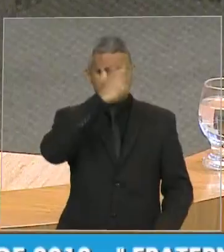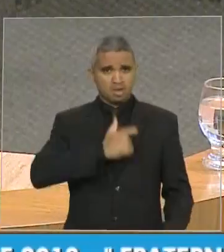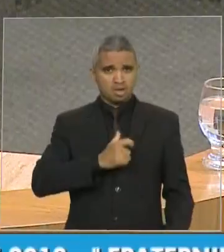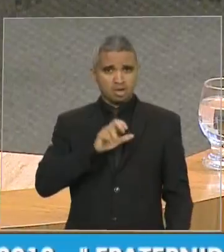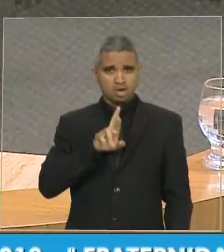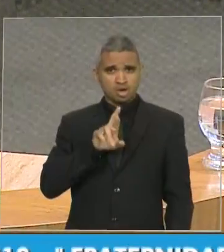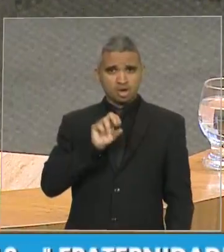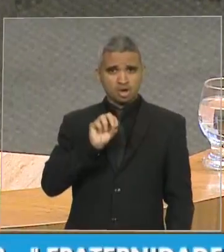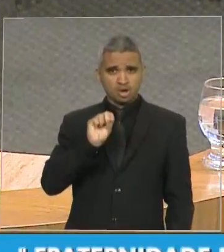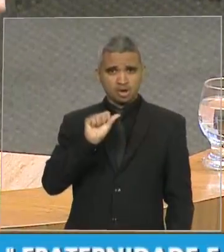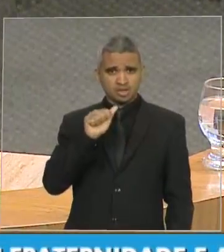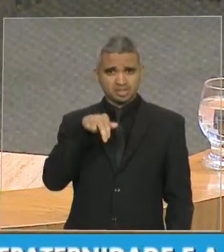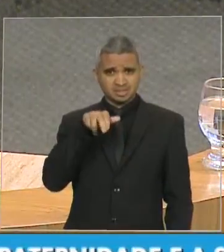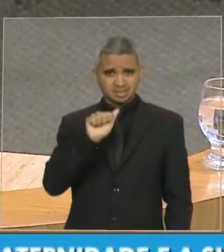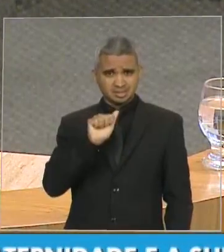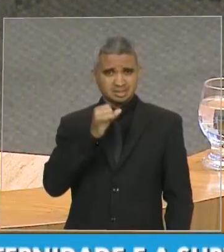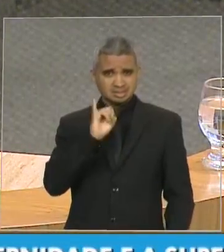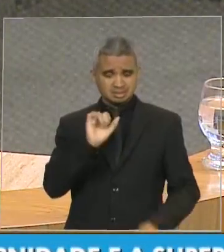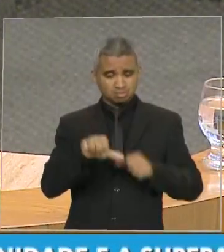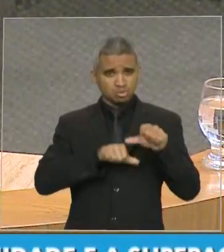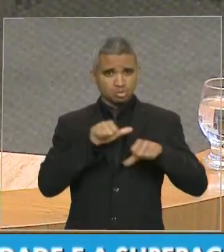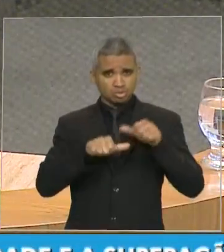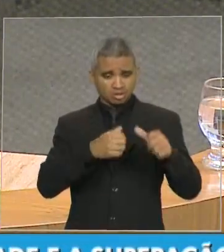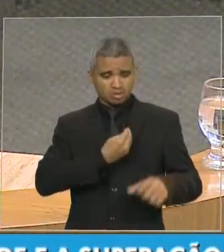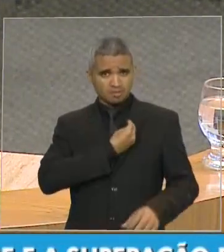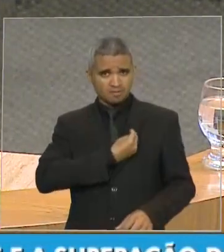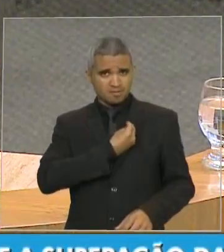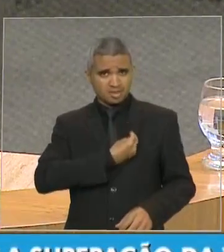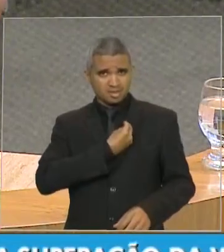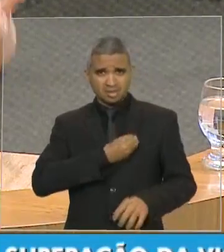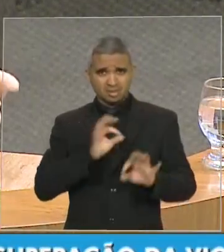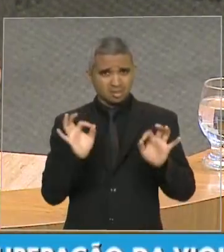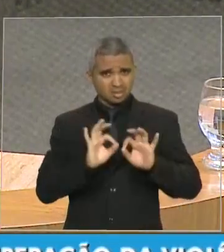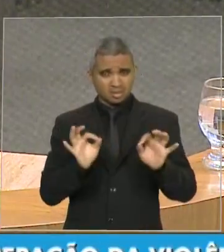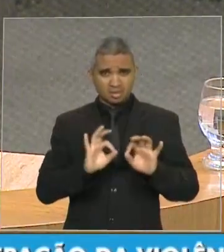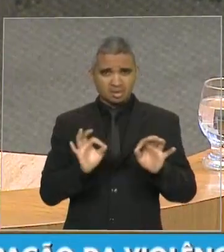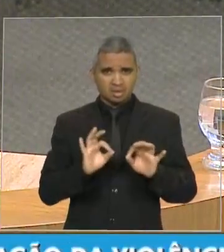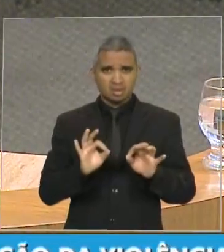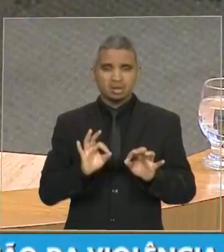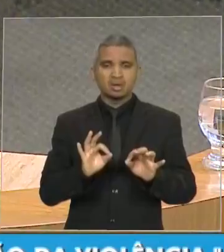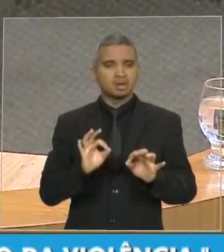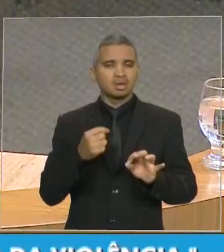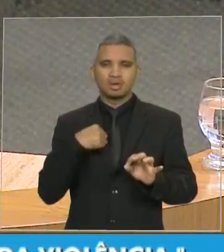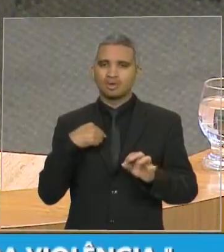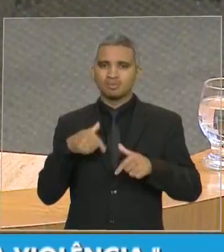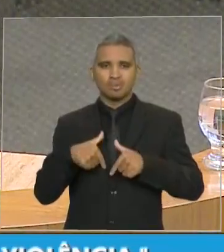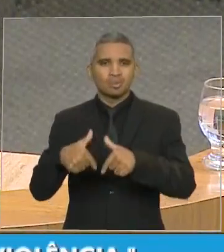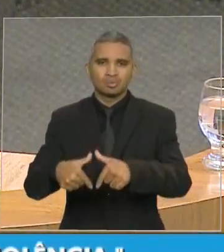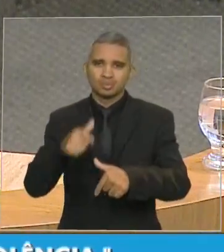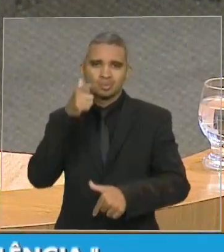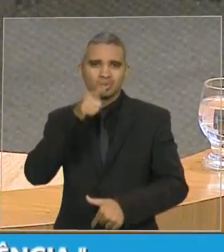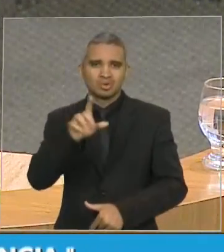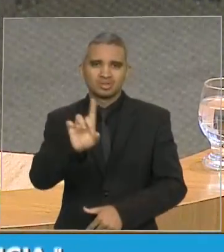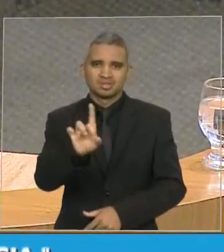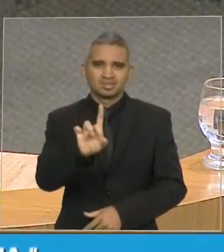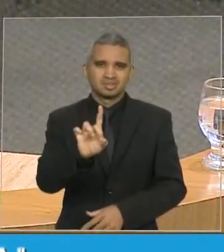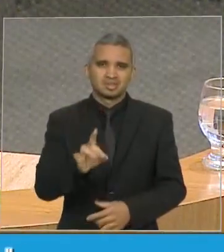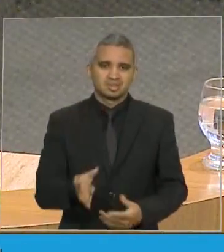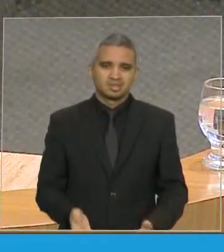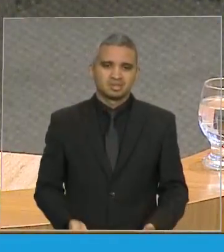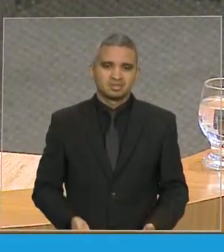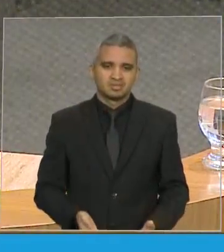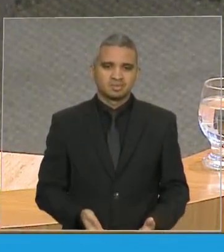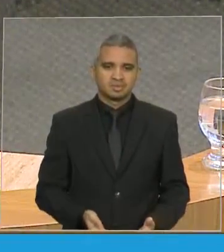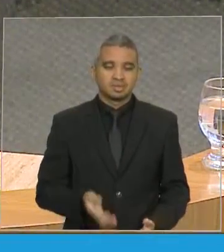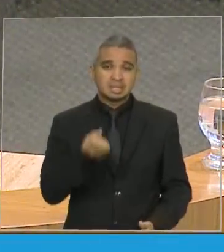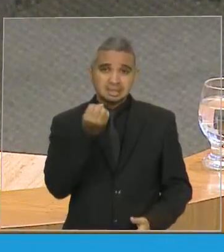para alguns assuntos, eu não vou conseguir dar um passo. Se eu estou na frente da campanha, se eu